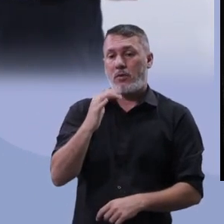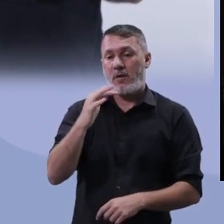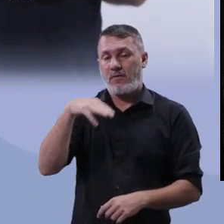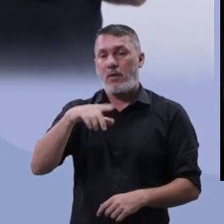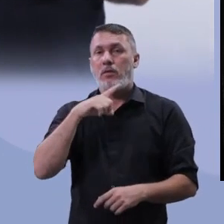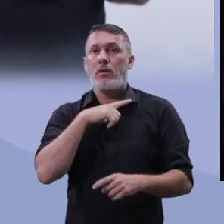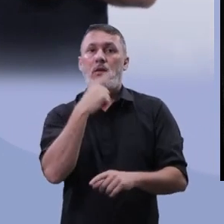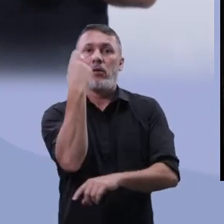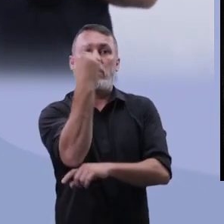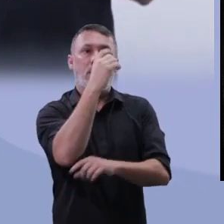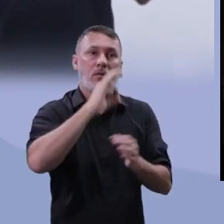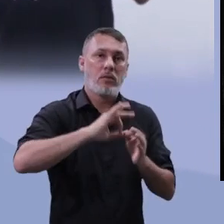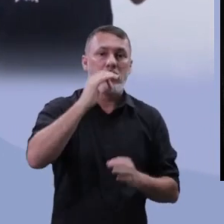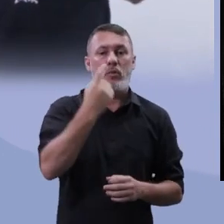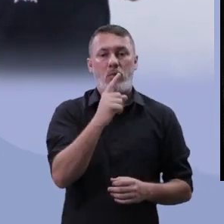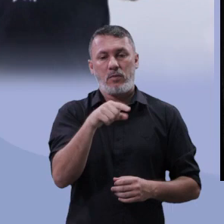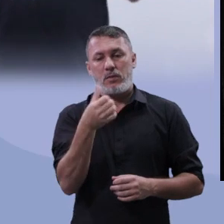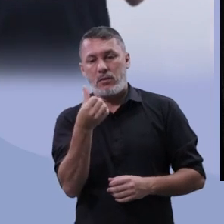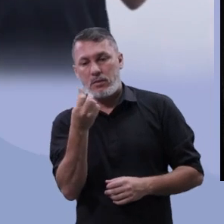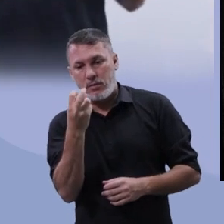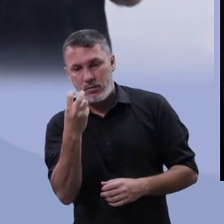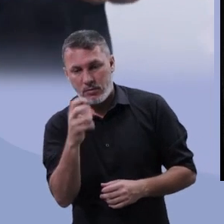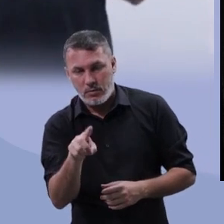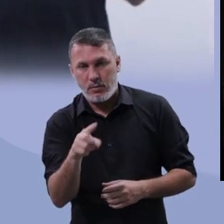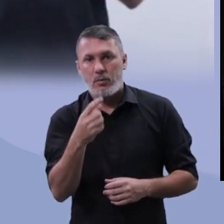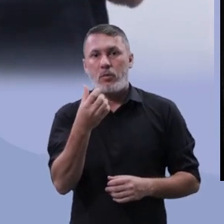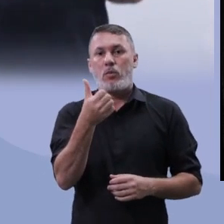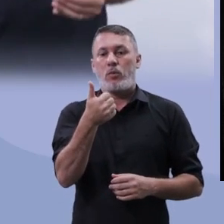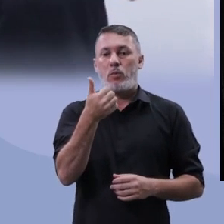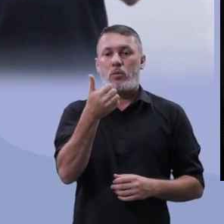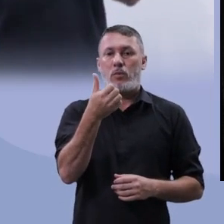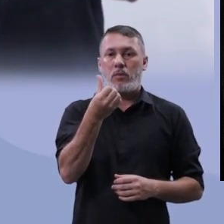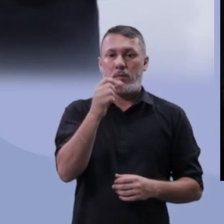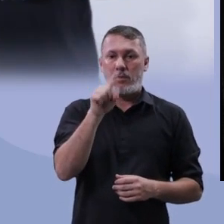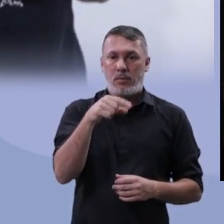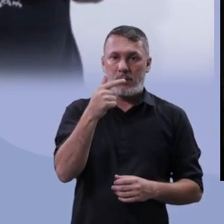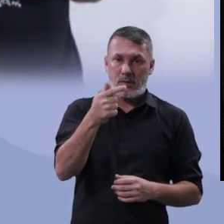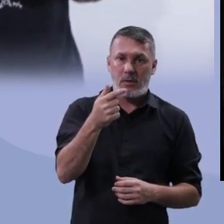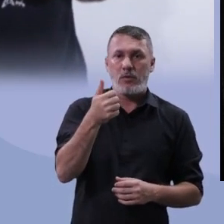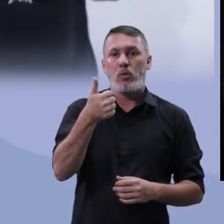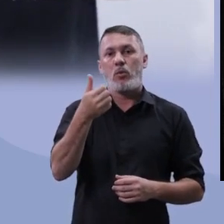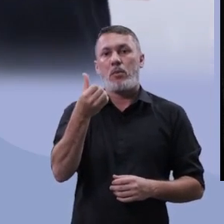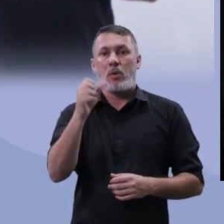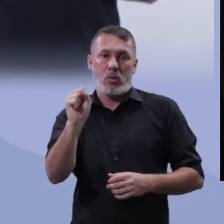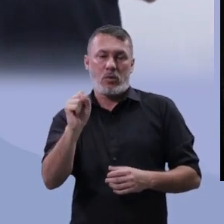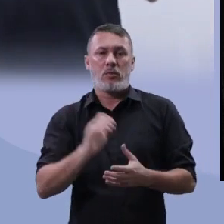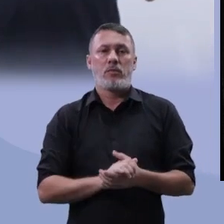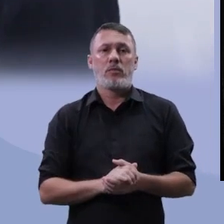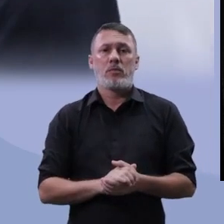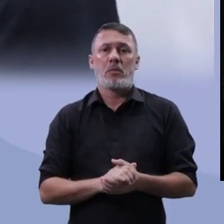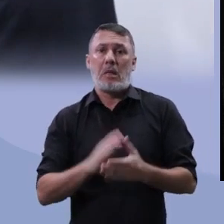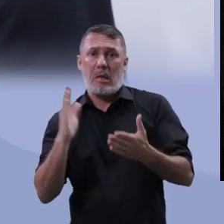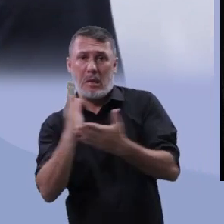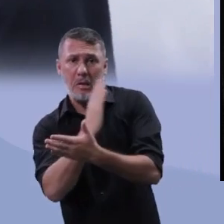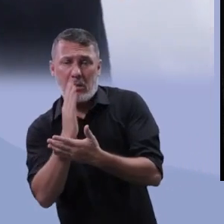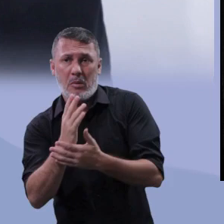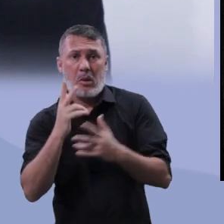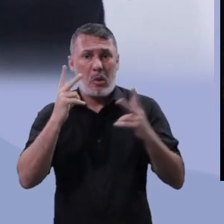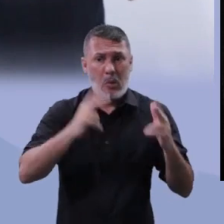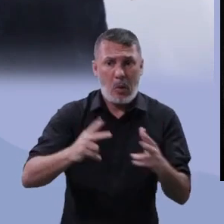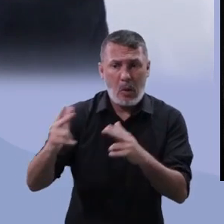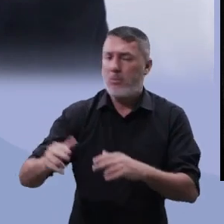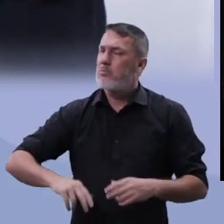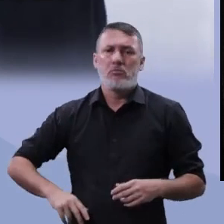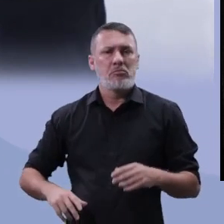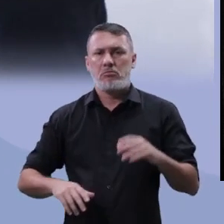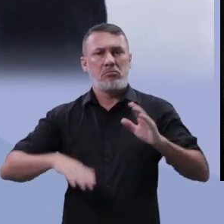medem, respectivamente, 1,65, 1,66, 1,67 e 1,68. E suas alturas não são iguais a de